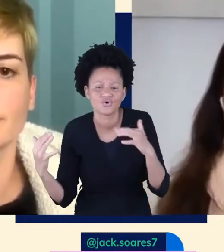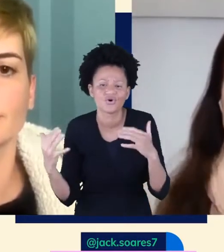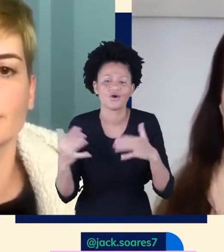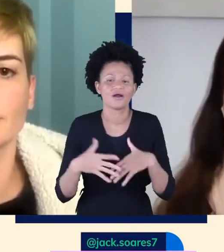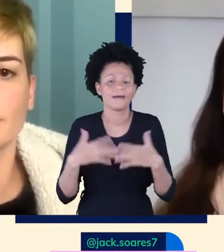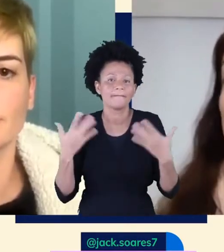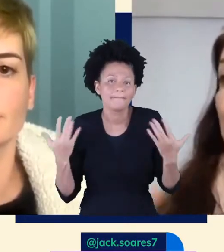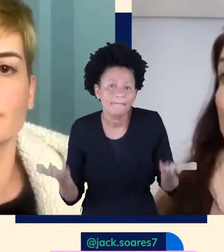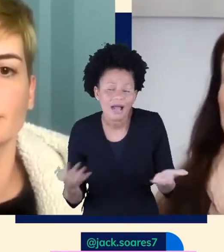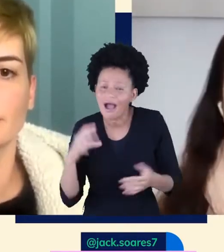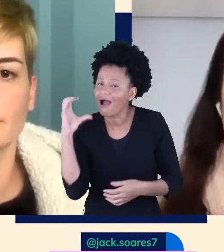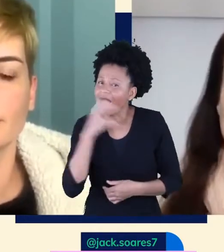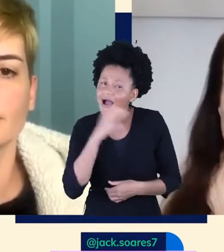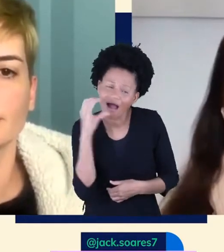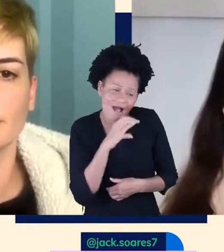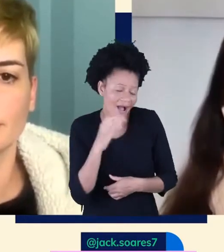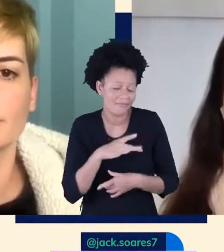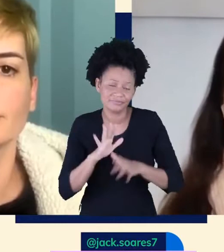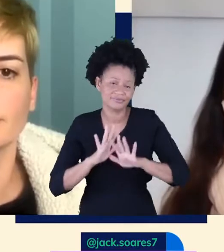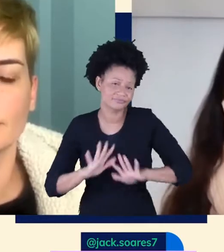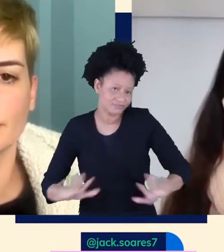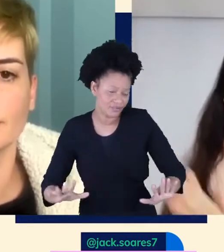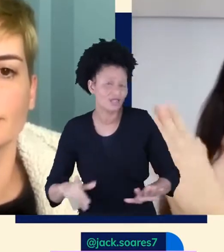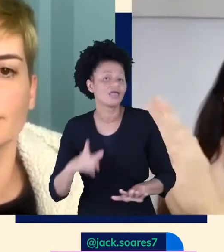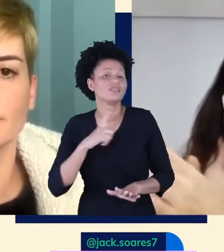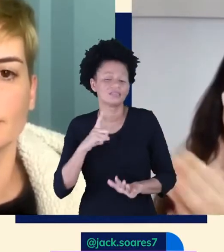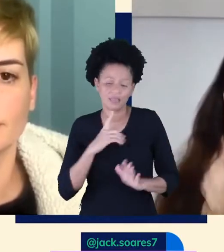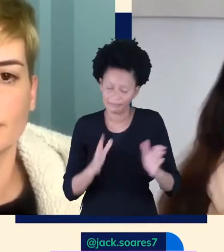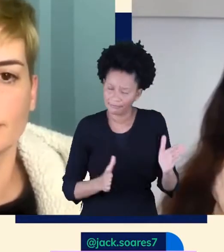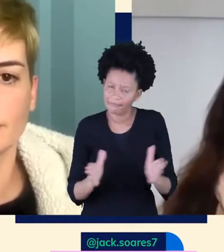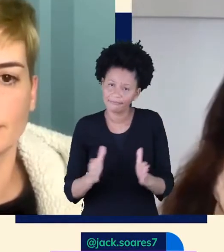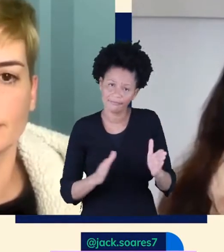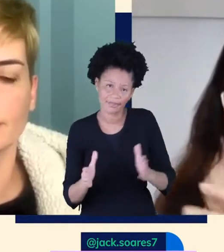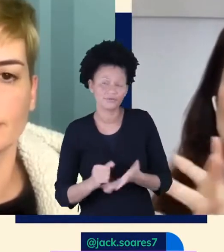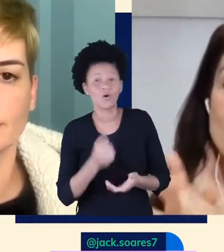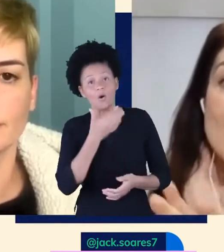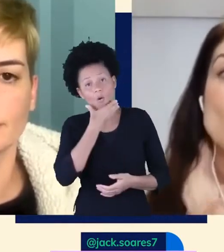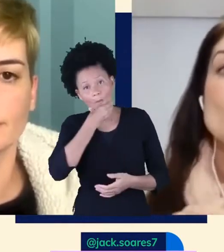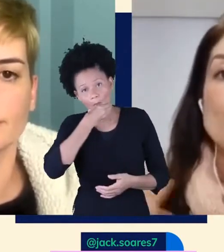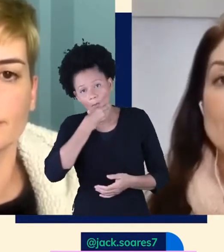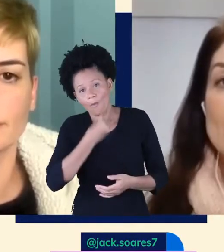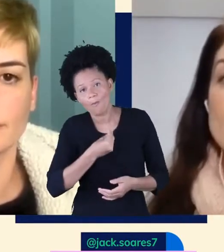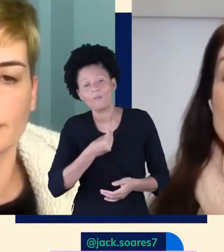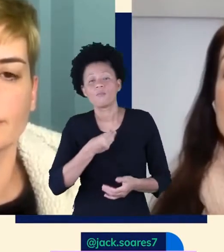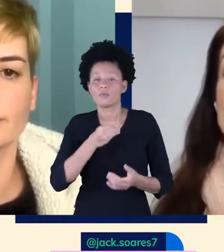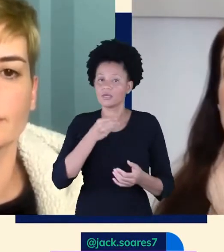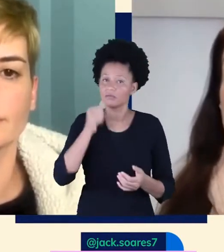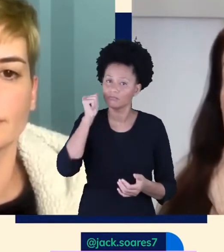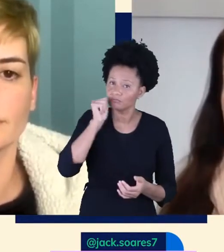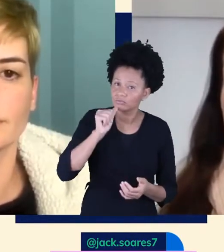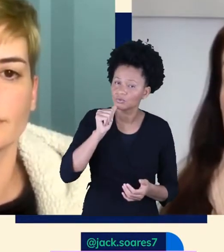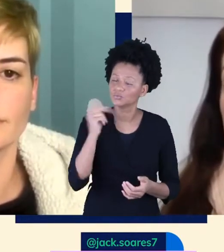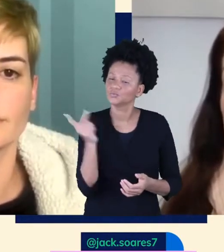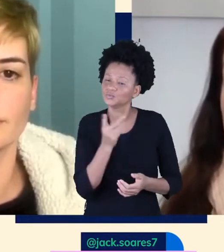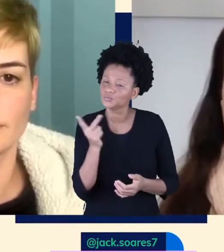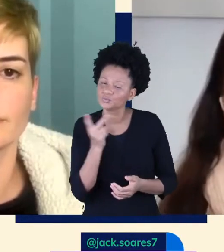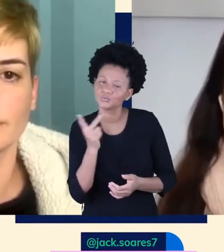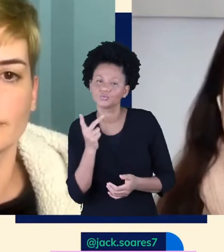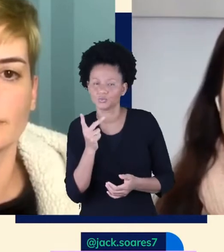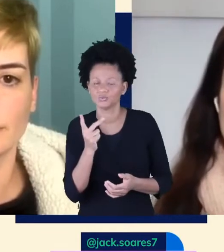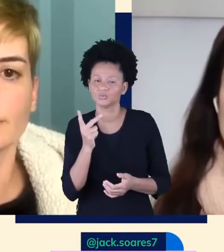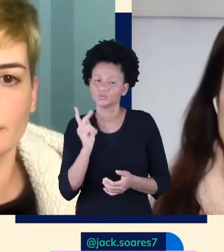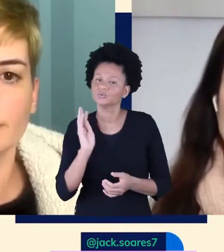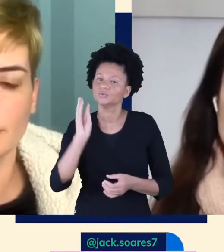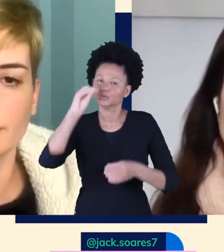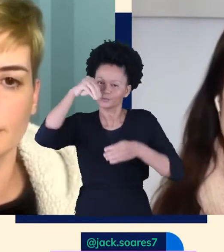seja porque é lúdico, seja porque é mais rápido, enfim. Existe essa fase que os casais ou as famílias têm esse costume de tomar banho